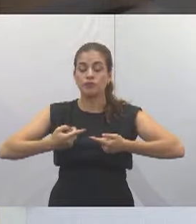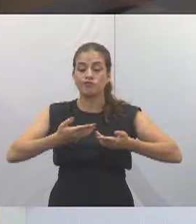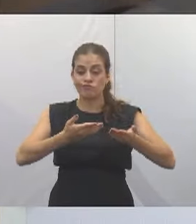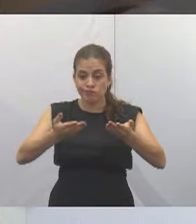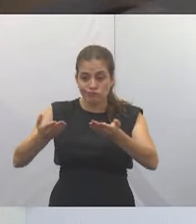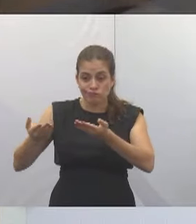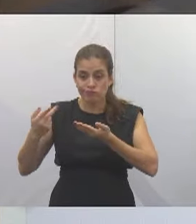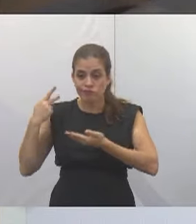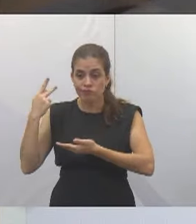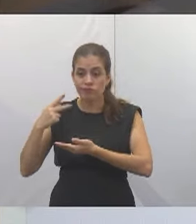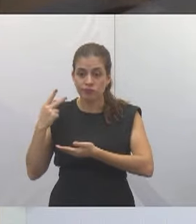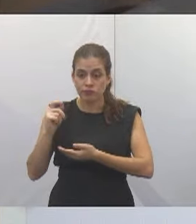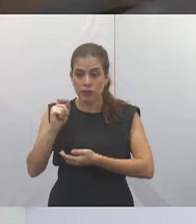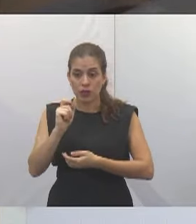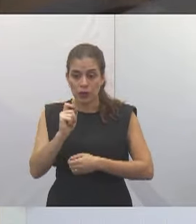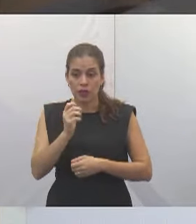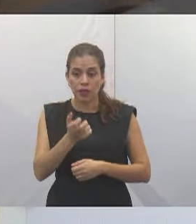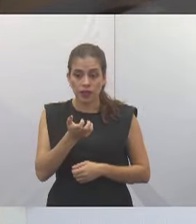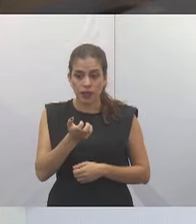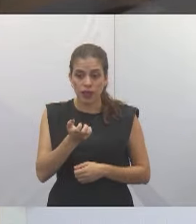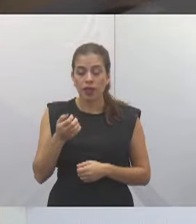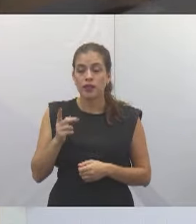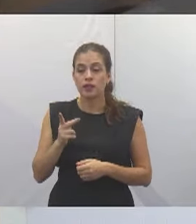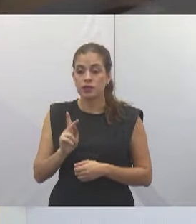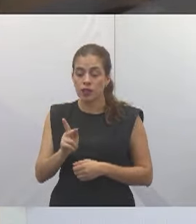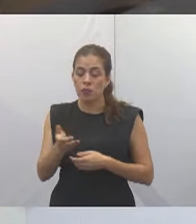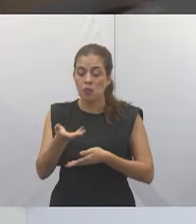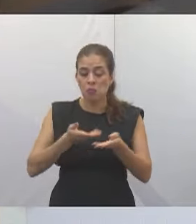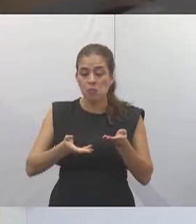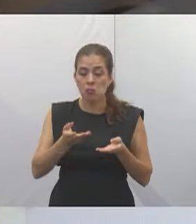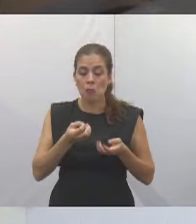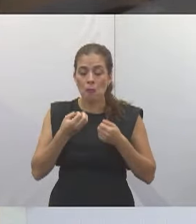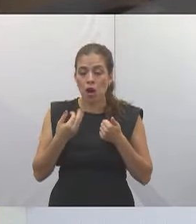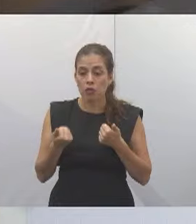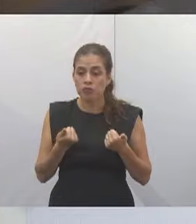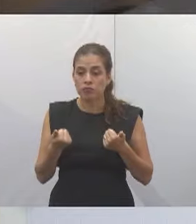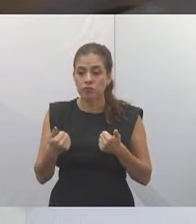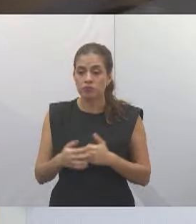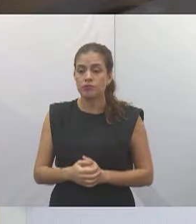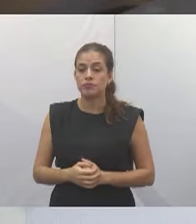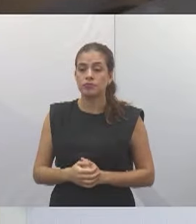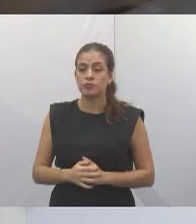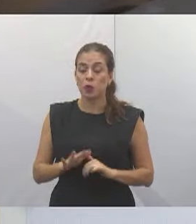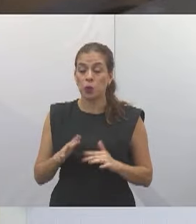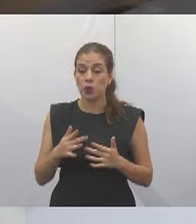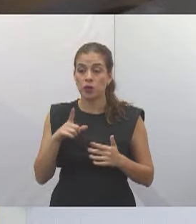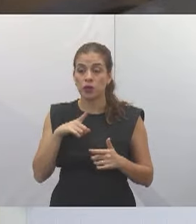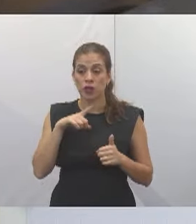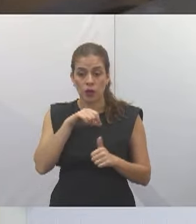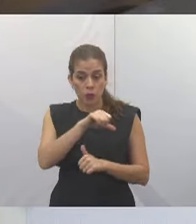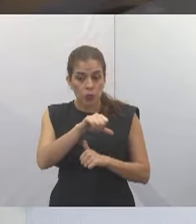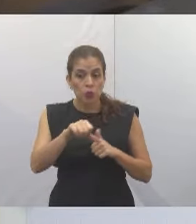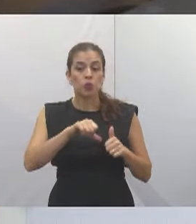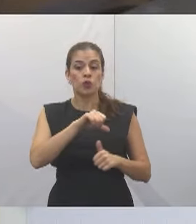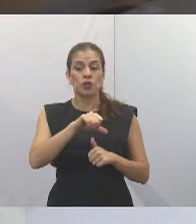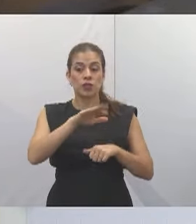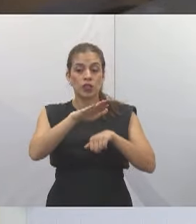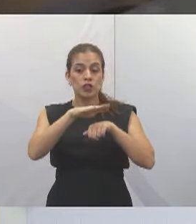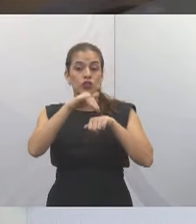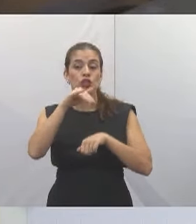que quer e a gente sempre se entendeu muito bem. Quando ocorre uma mudança, a gente